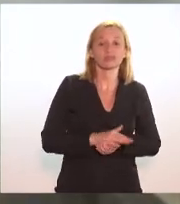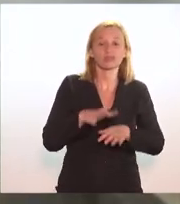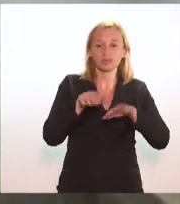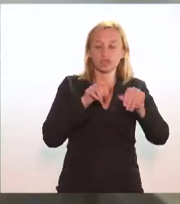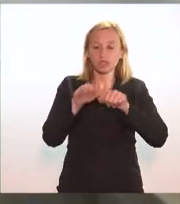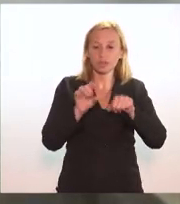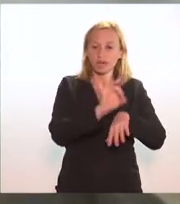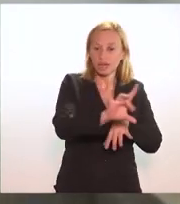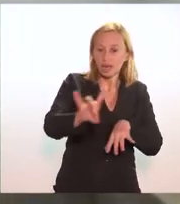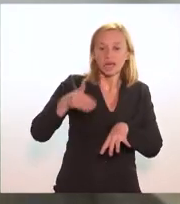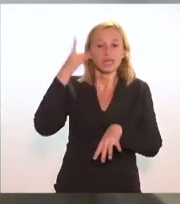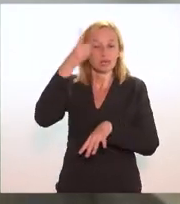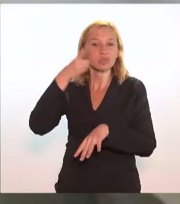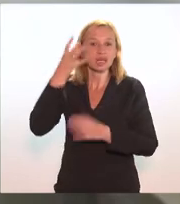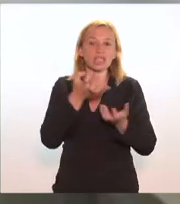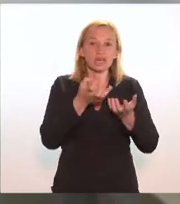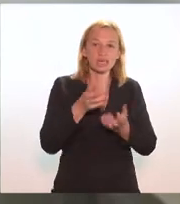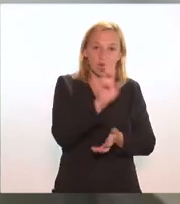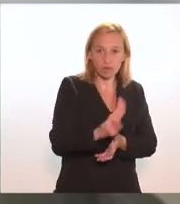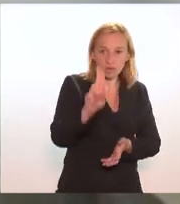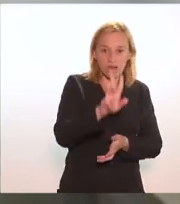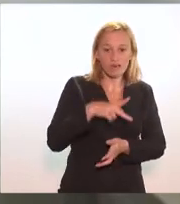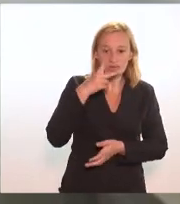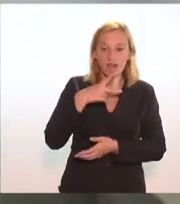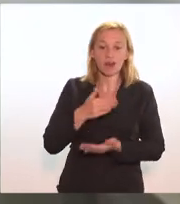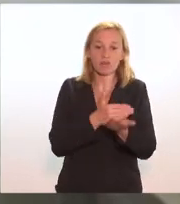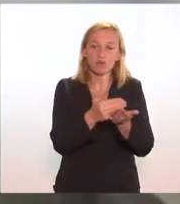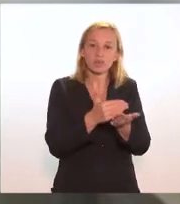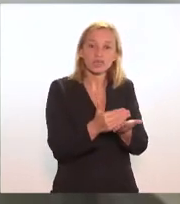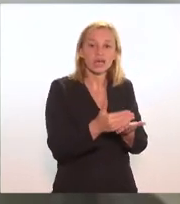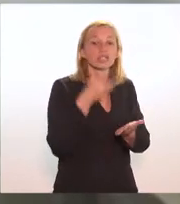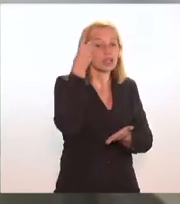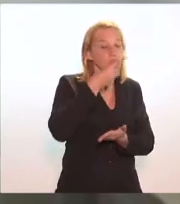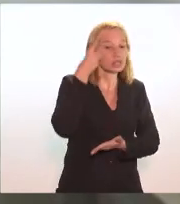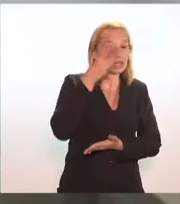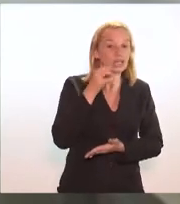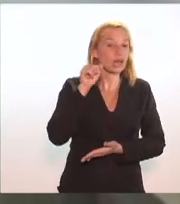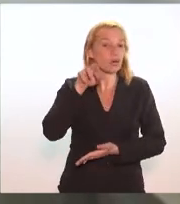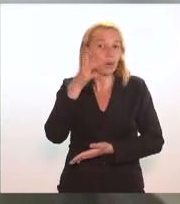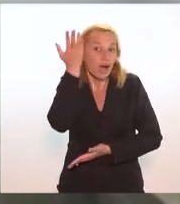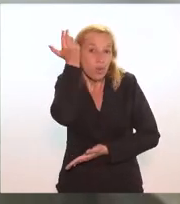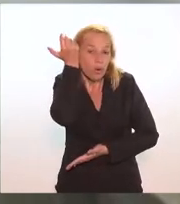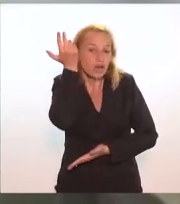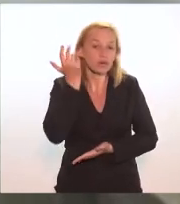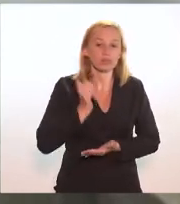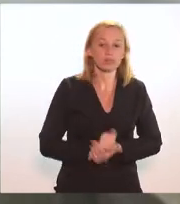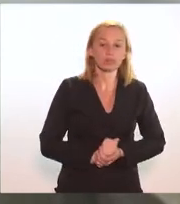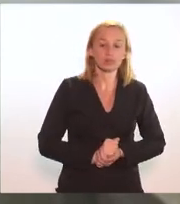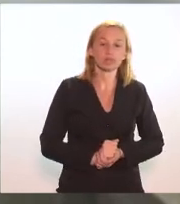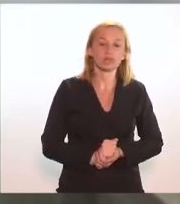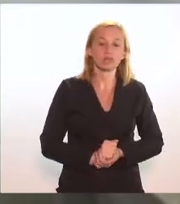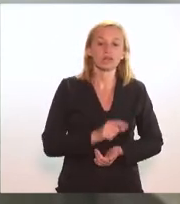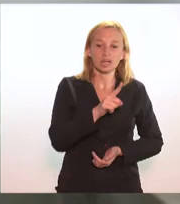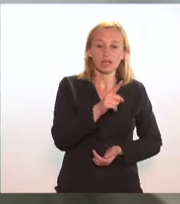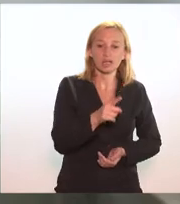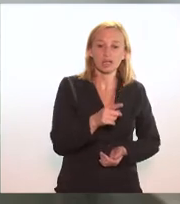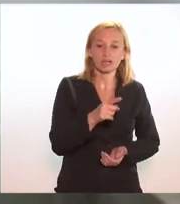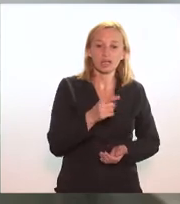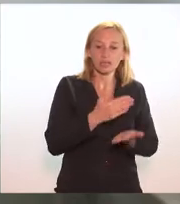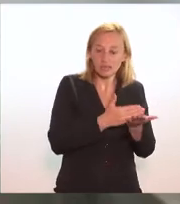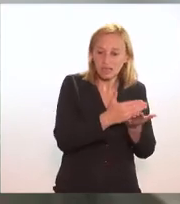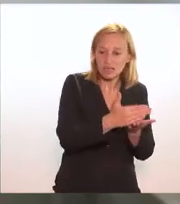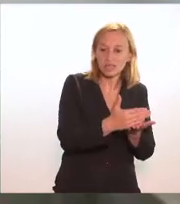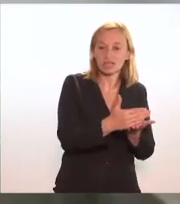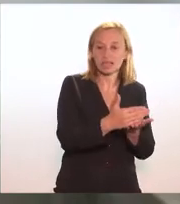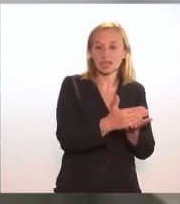cada deputado que quiser fazer o da palavra. Vou começar pelo deputado Eliomar Coelho, deputado Chico, porque ele estava presidindo à medida que o